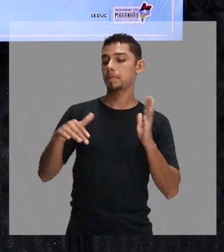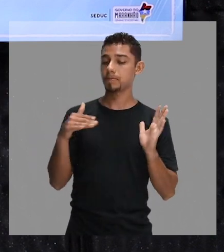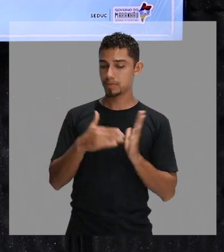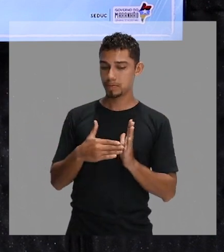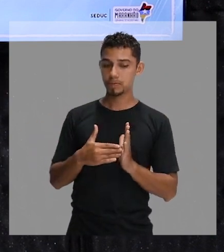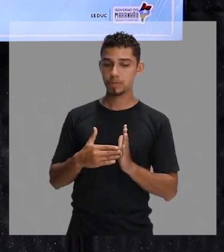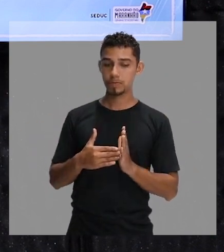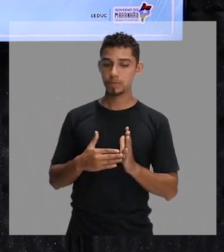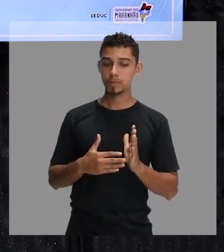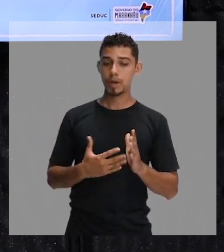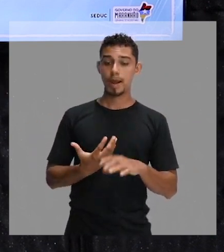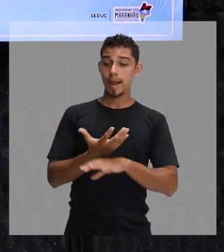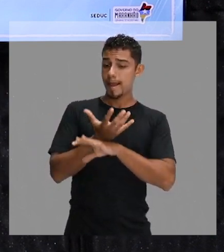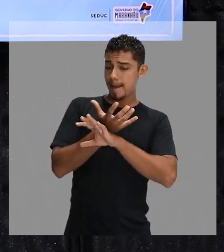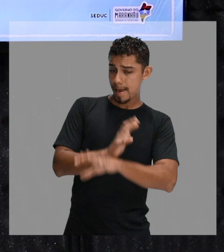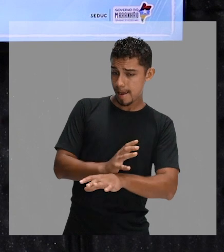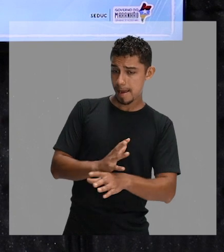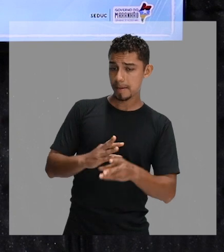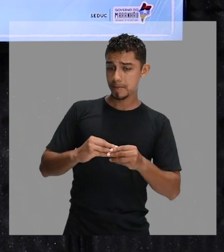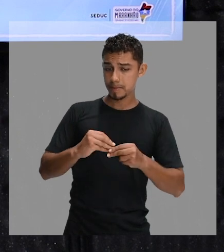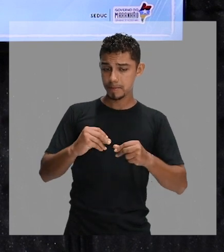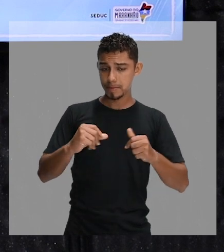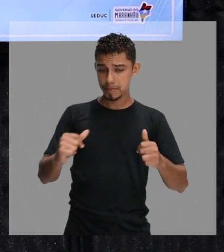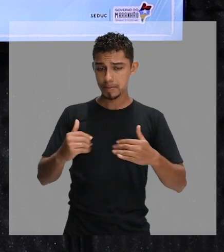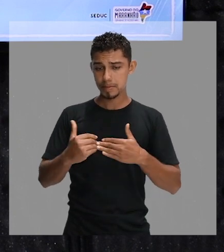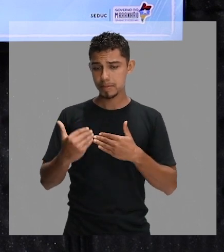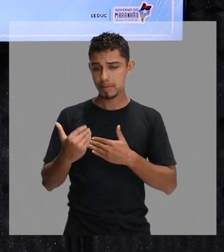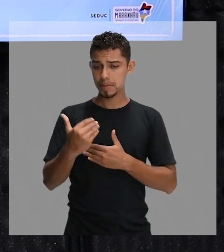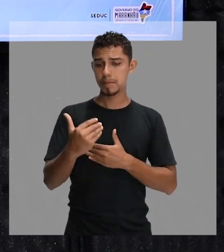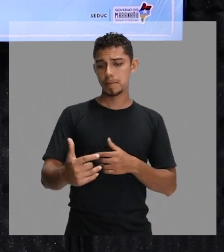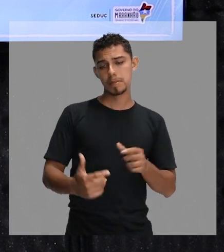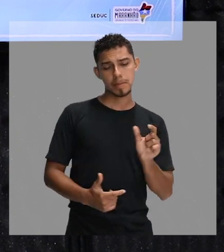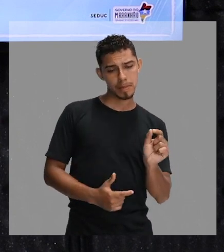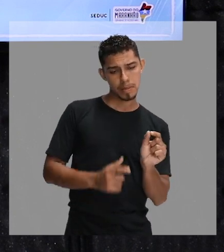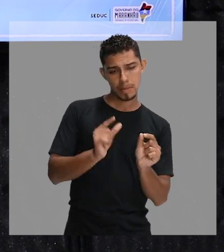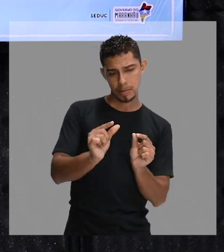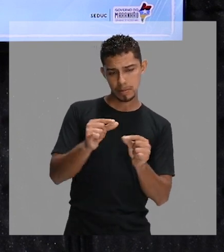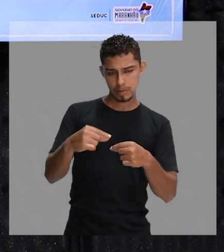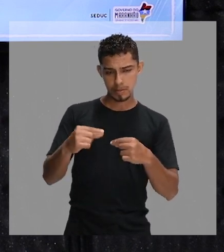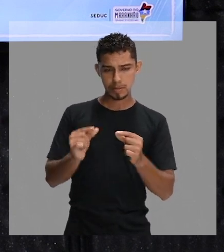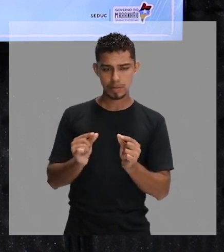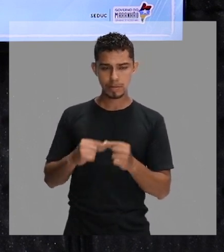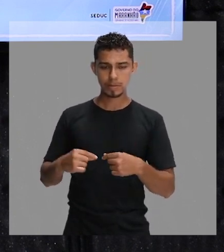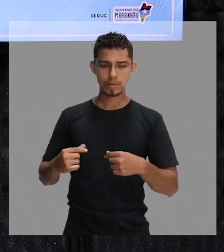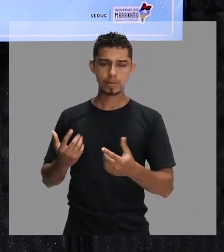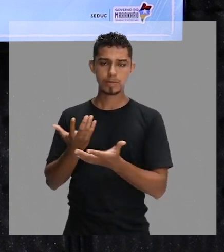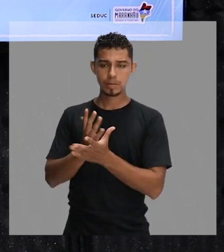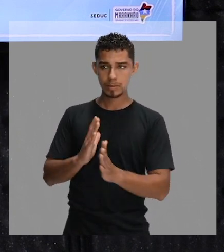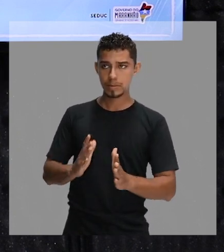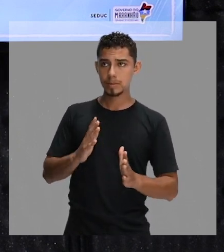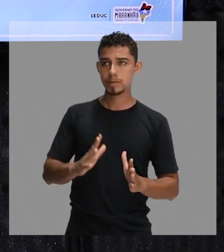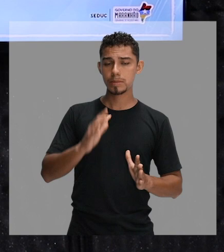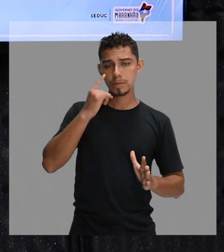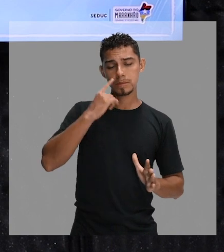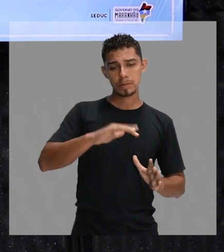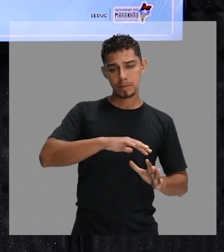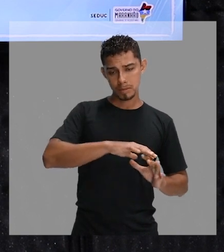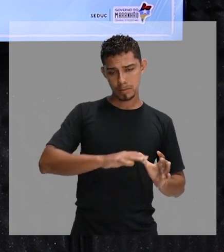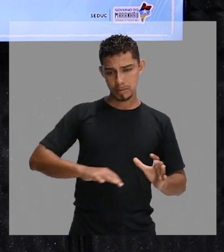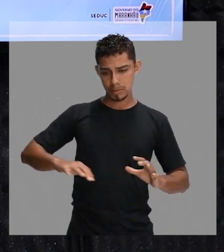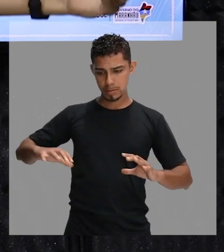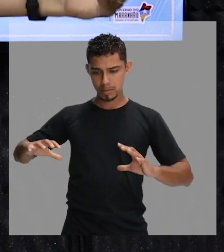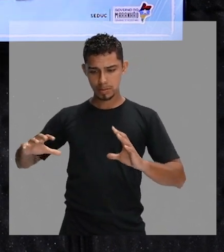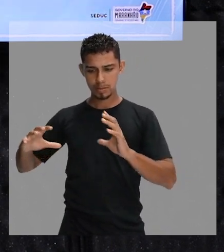quebra, transporte e deposição dos sedimentos. Os sedimentos, as partículas vão sendo quebradas, depois elas vão sendo transportadas e vão